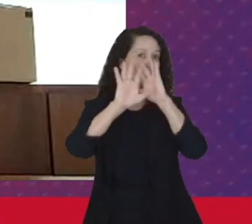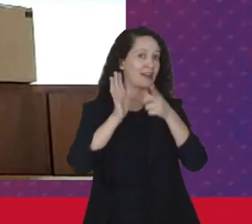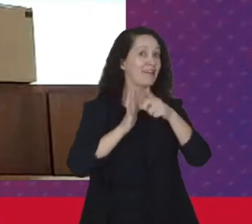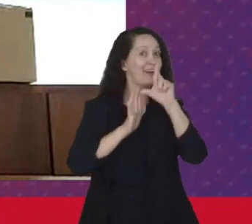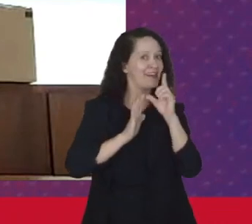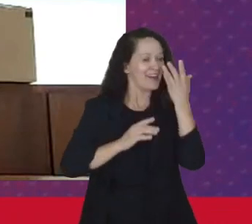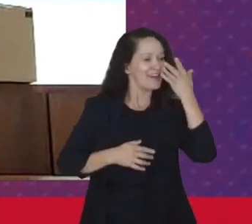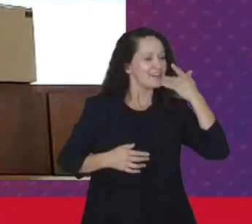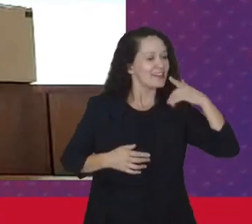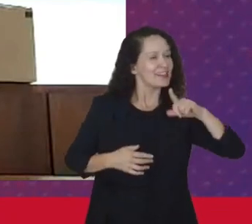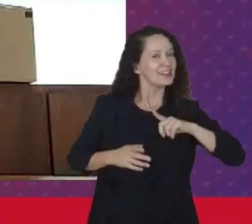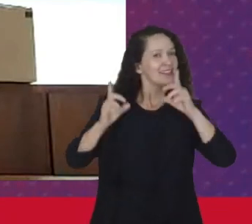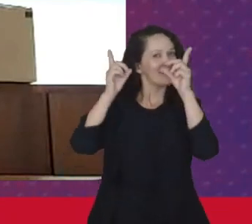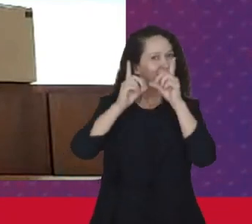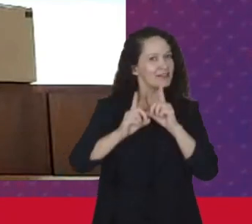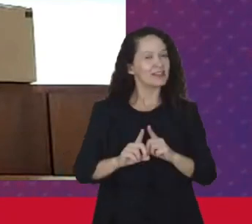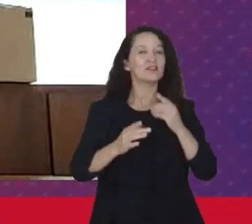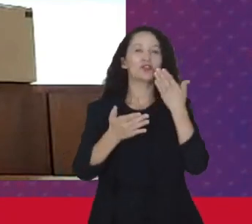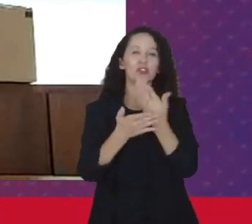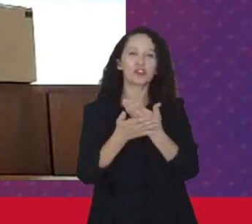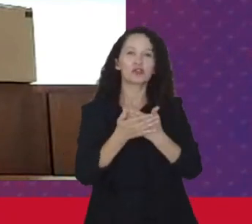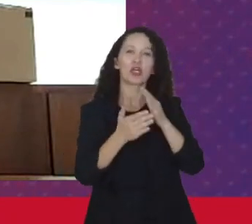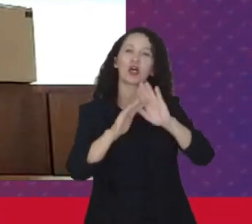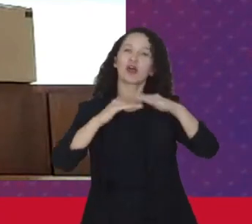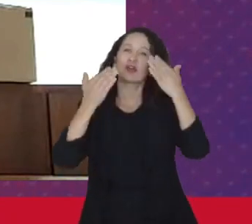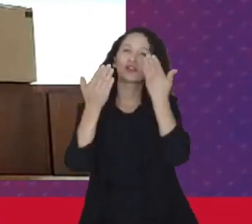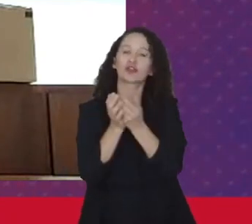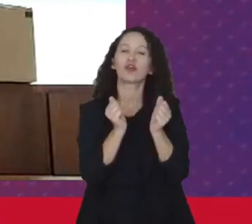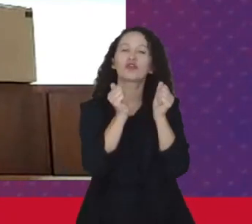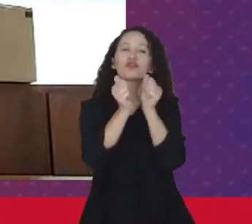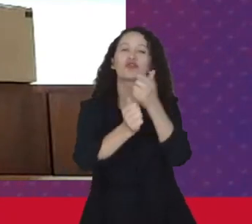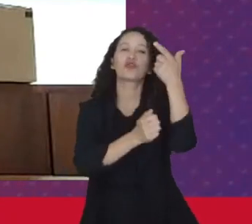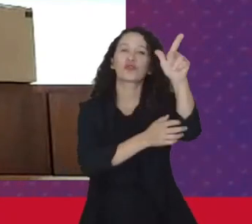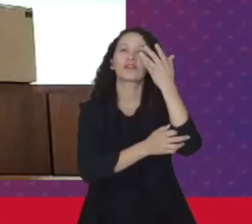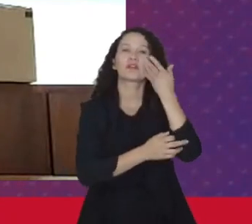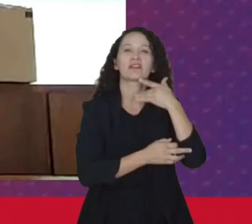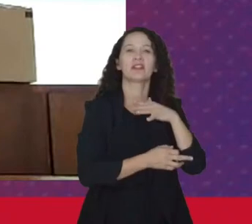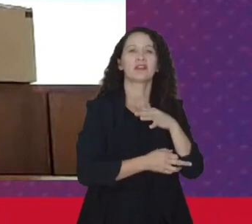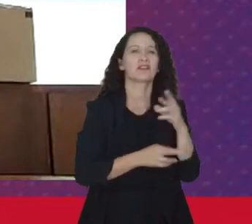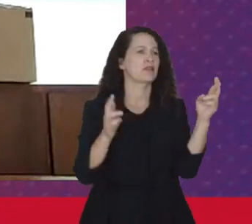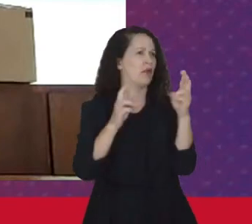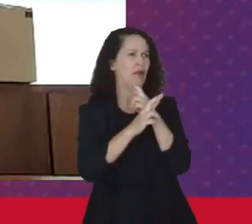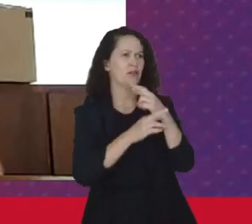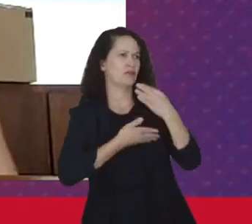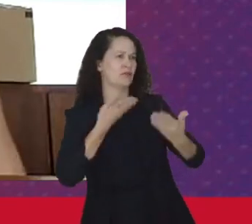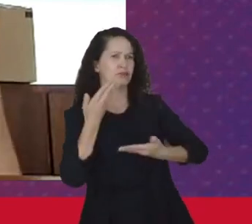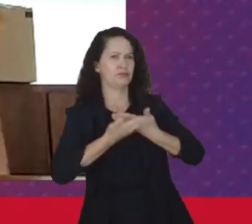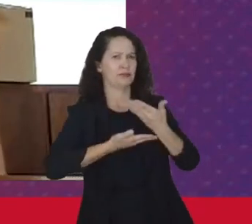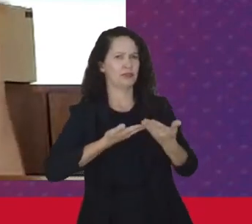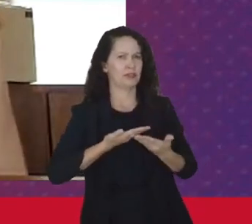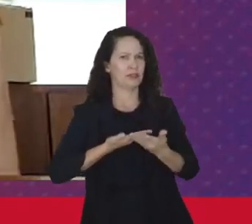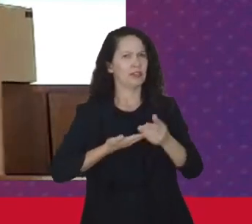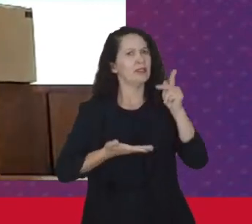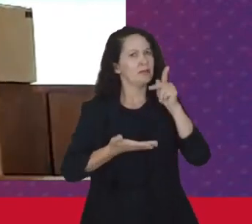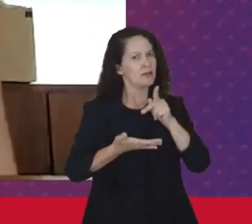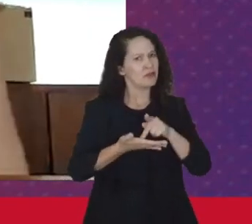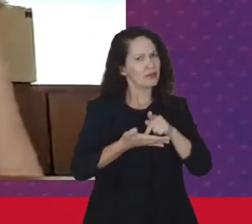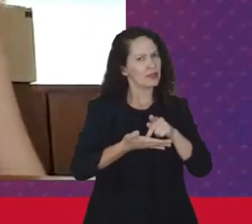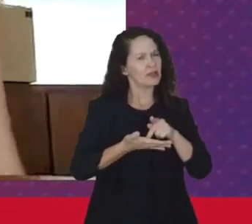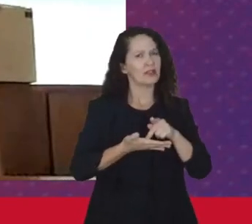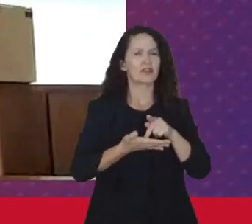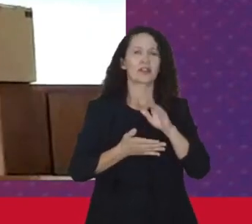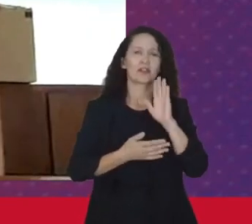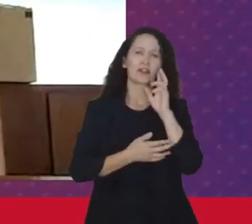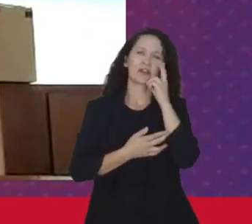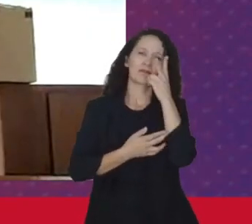as crianças com deficiência elas têm que estudar nas escolas junto com as outras crianças, né? Isso é fato. Cada